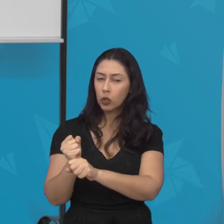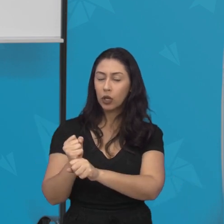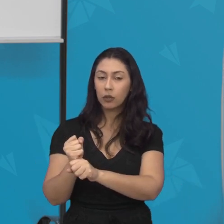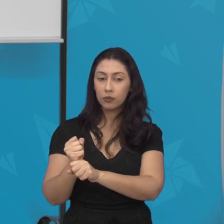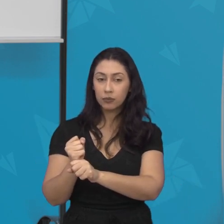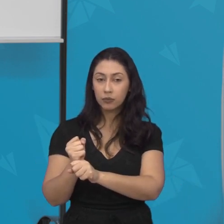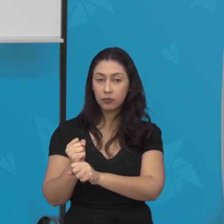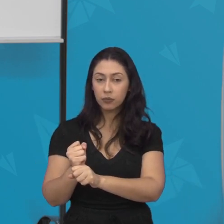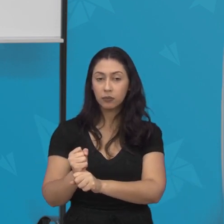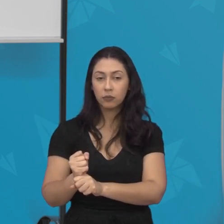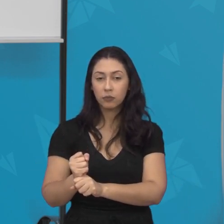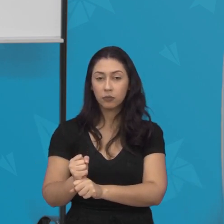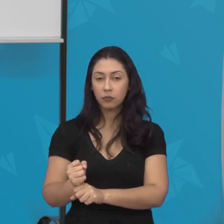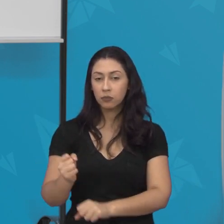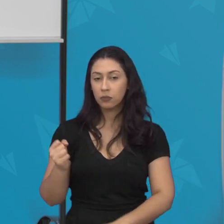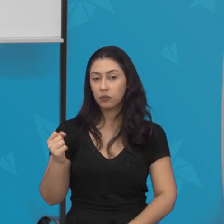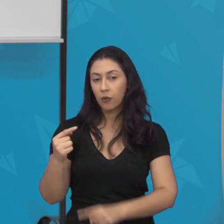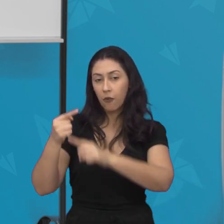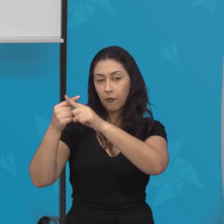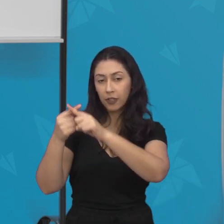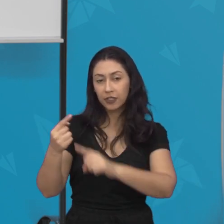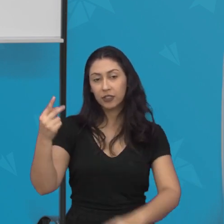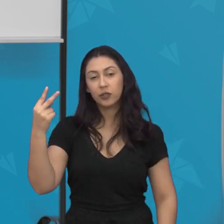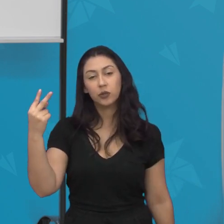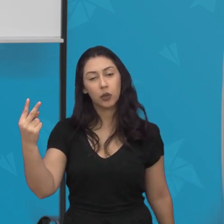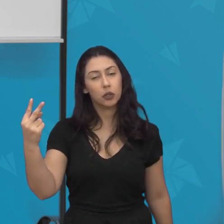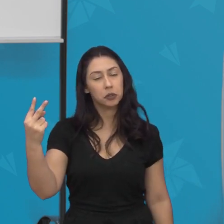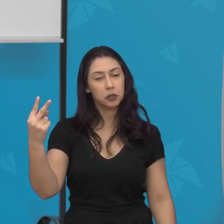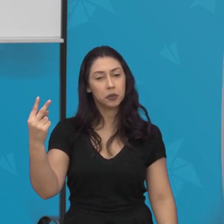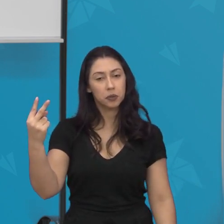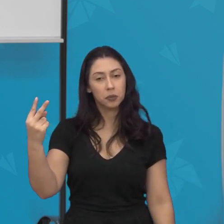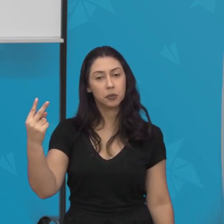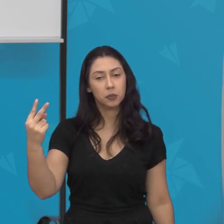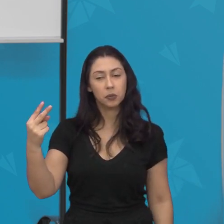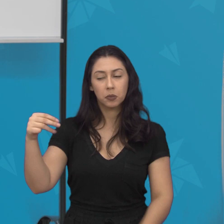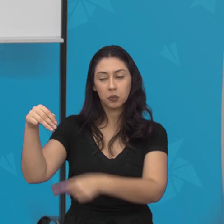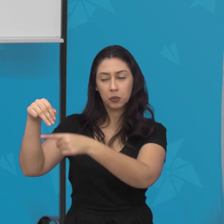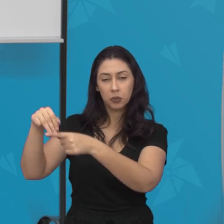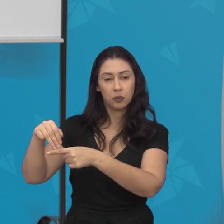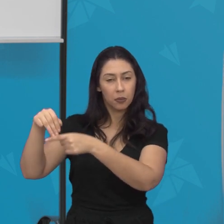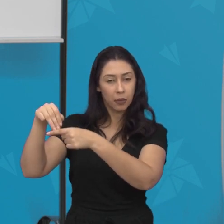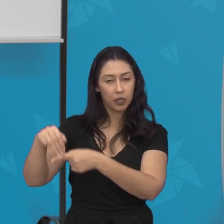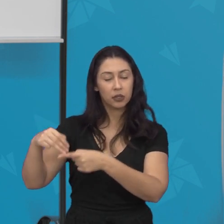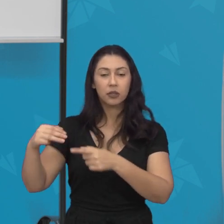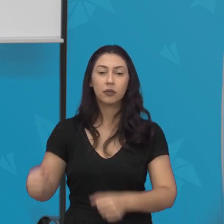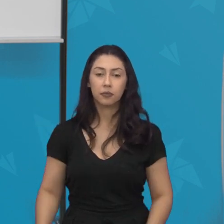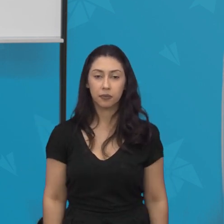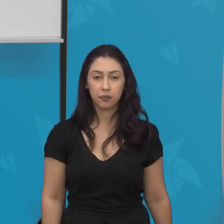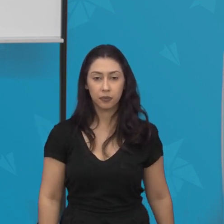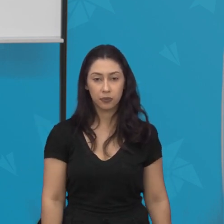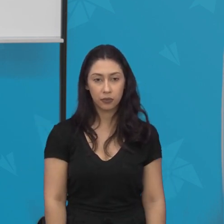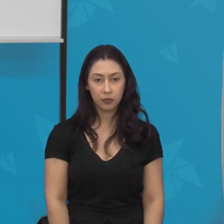massa, Temos 2, então multiplica por 2. E apenas o enxofre aqui na nossa espécie, tudo bem?